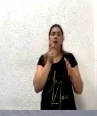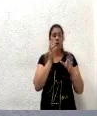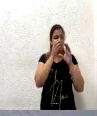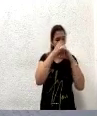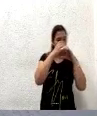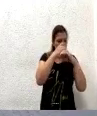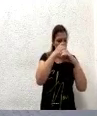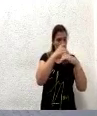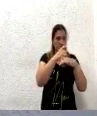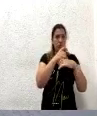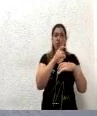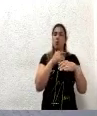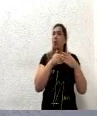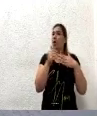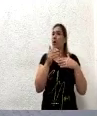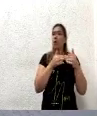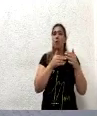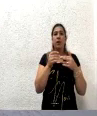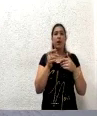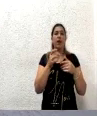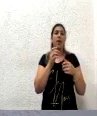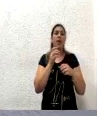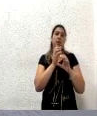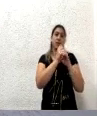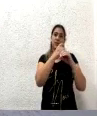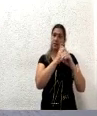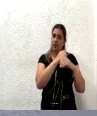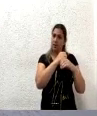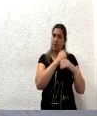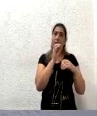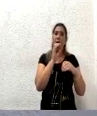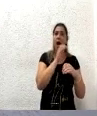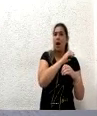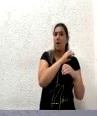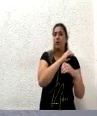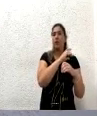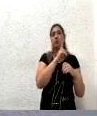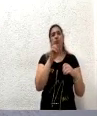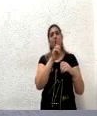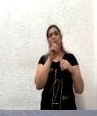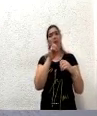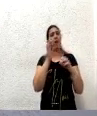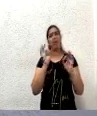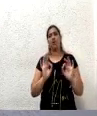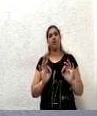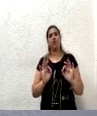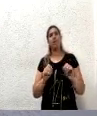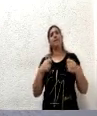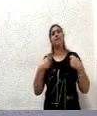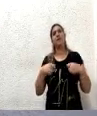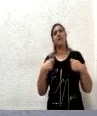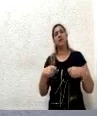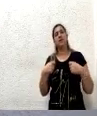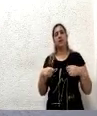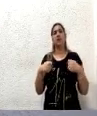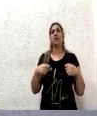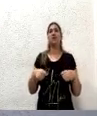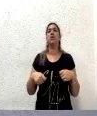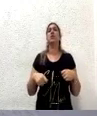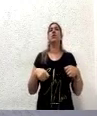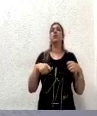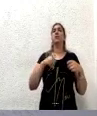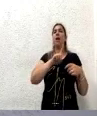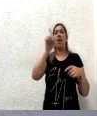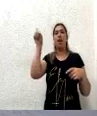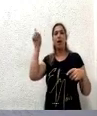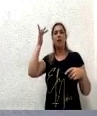avaliado. Não é um teste, quando o Valmir pergunta se é rápido para isolar vírus, não é. Eles precisam de um cartucho, vai para São Paulo,